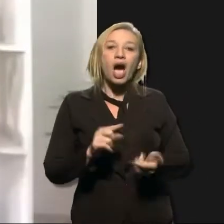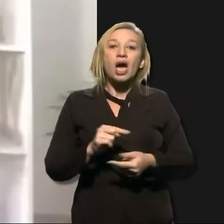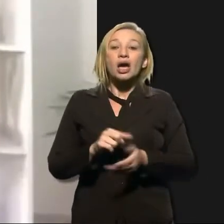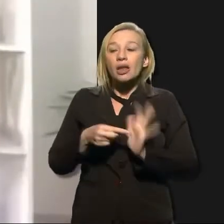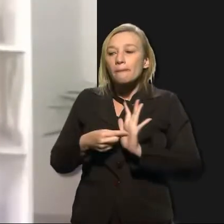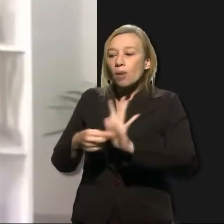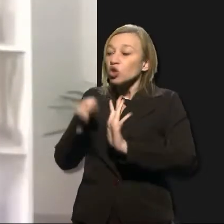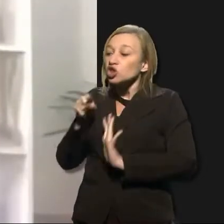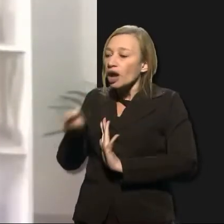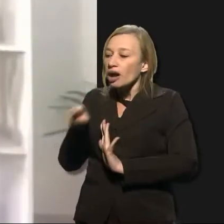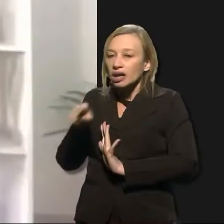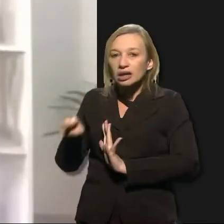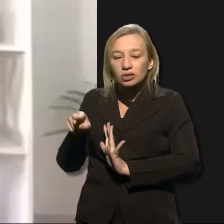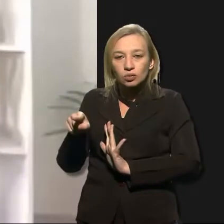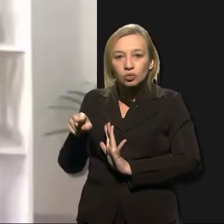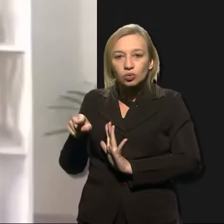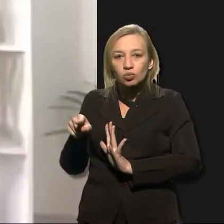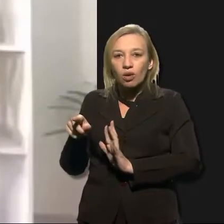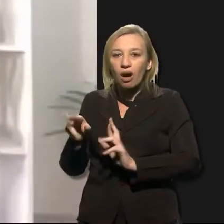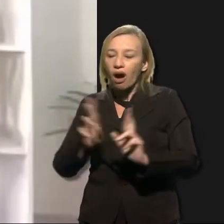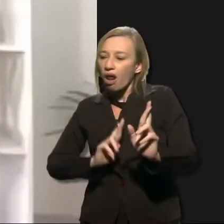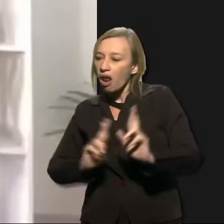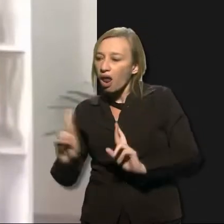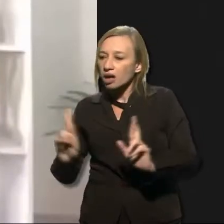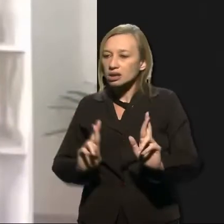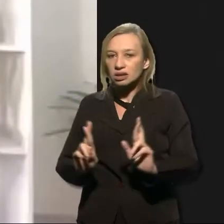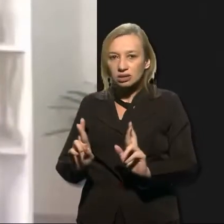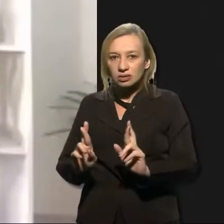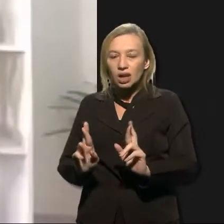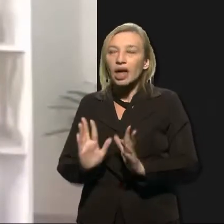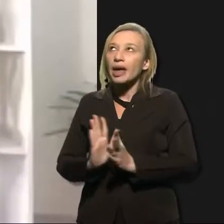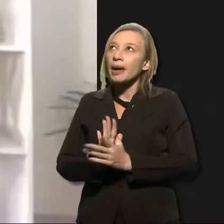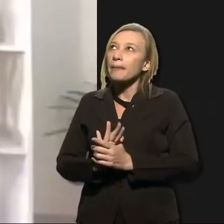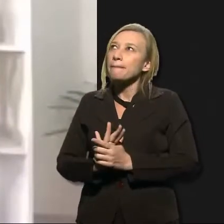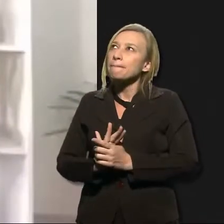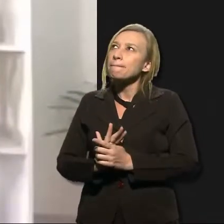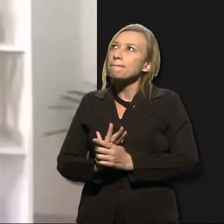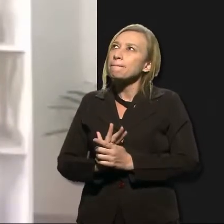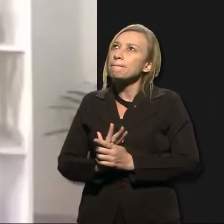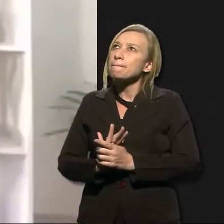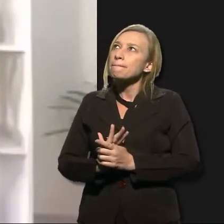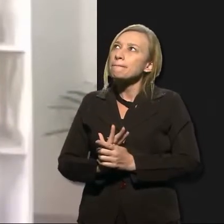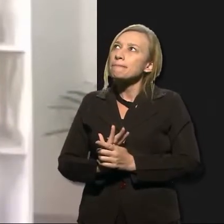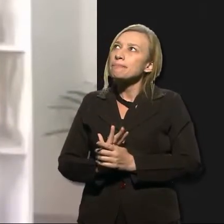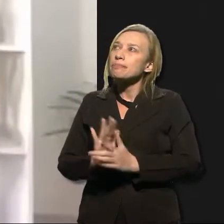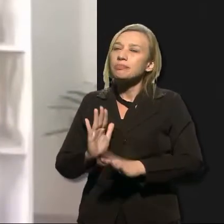estado sancionar, ele prevê ali uma relação